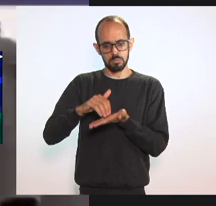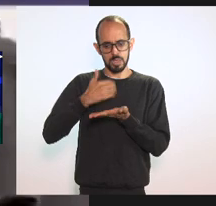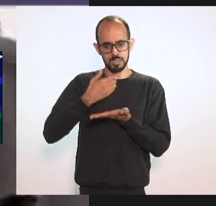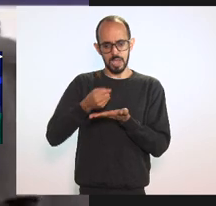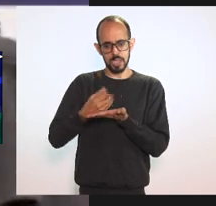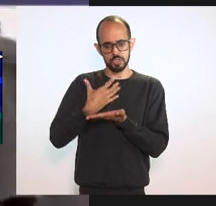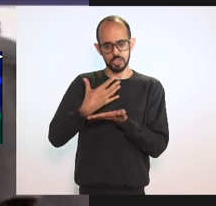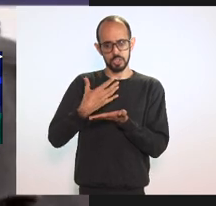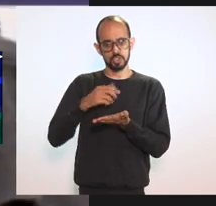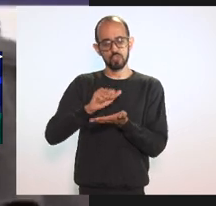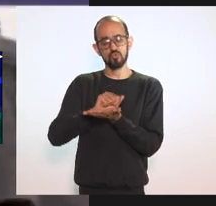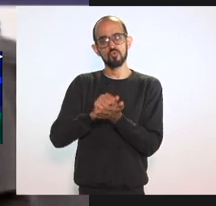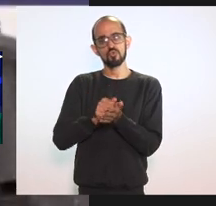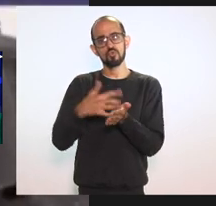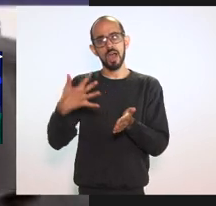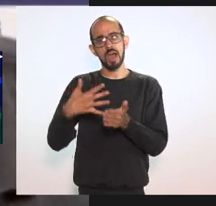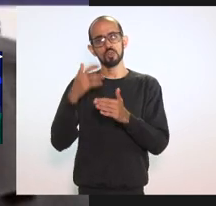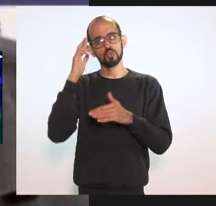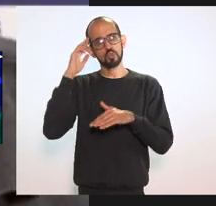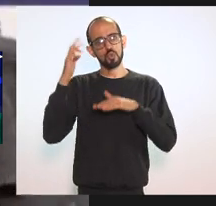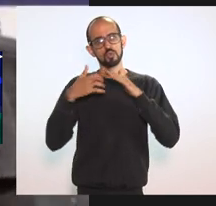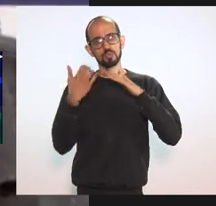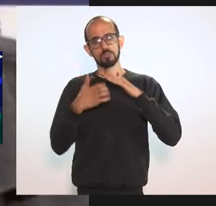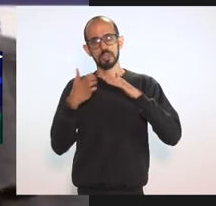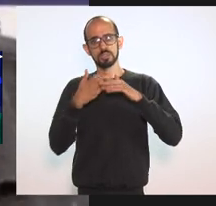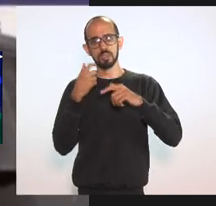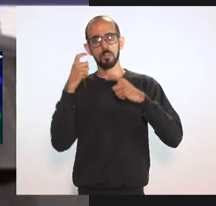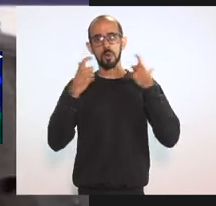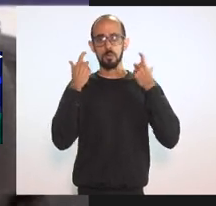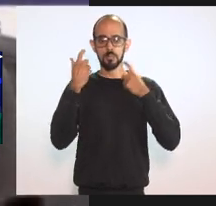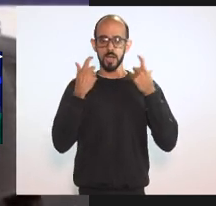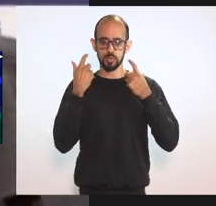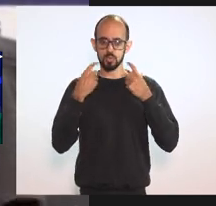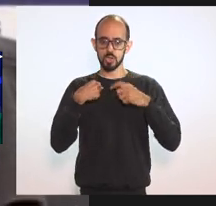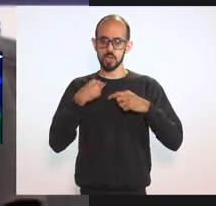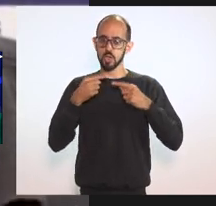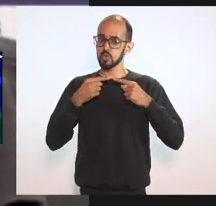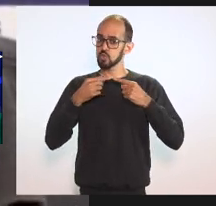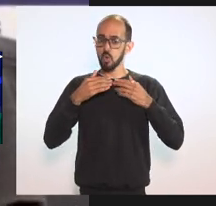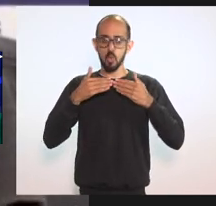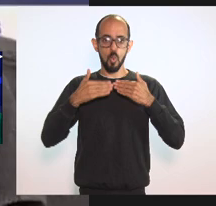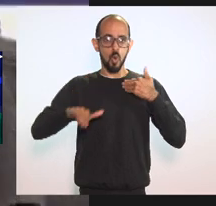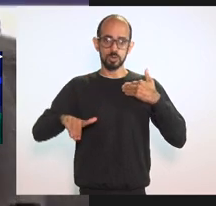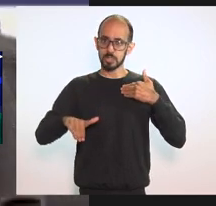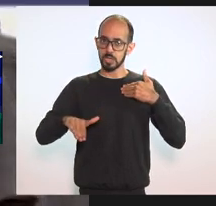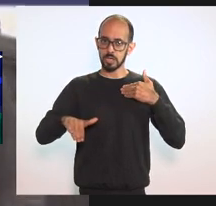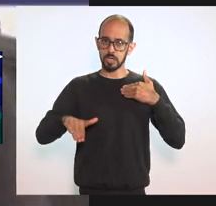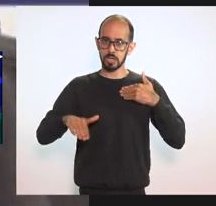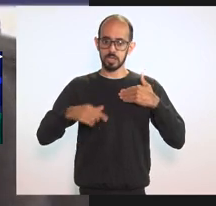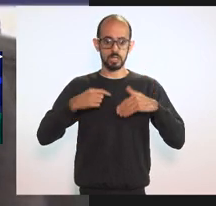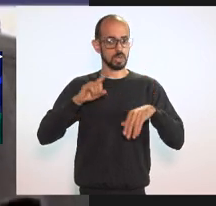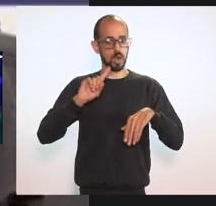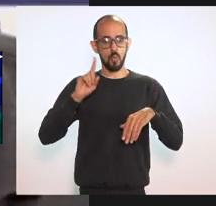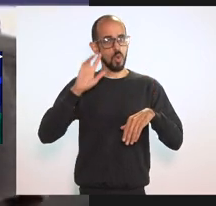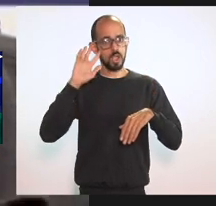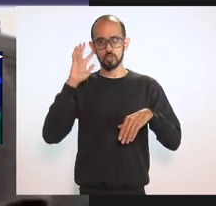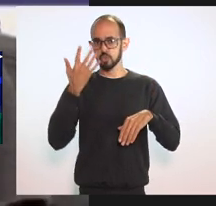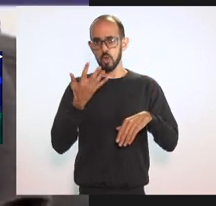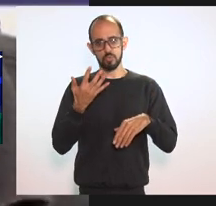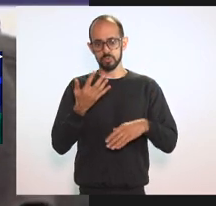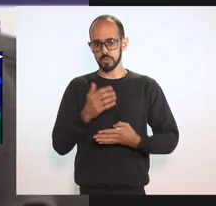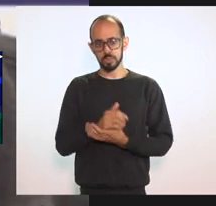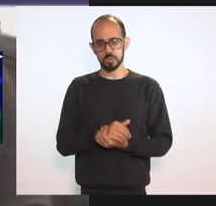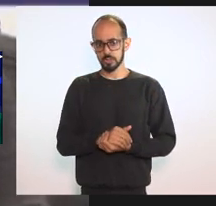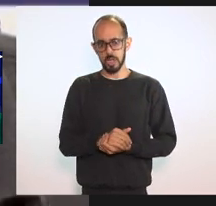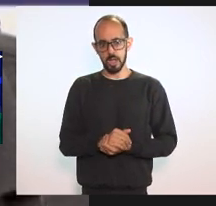empresários que estão preocupadas com esse feriadão só conte No feriadão não resolve prova